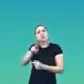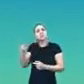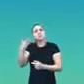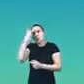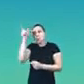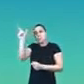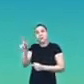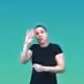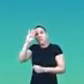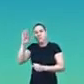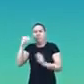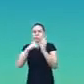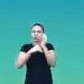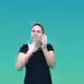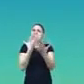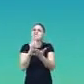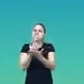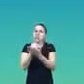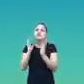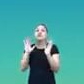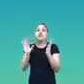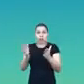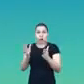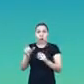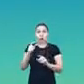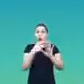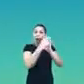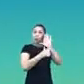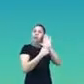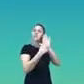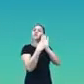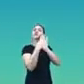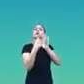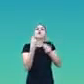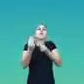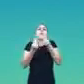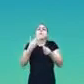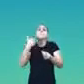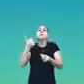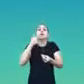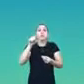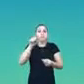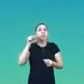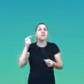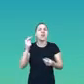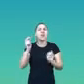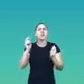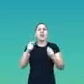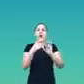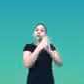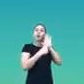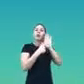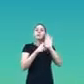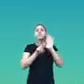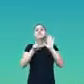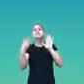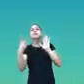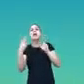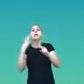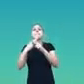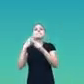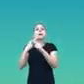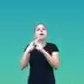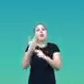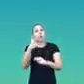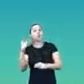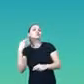para um favorito. Nessa tela, você vai escolher a maneira que você preferir. Agora, você pode escolher se vai transferir para uma conta na Caixa